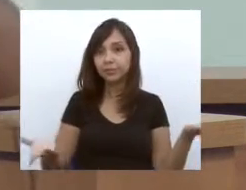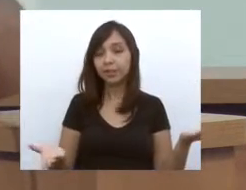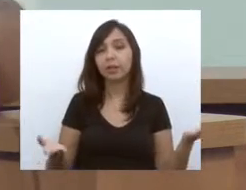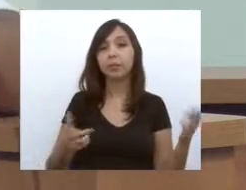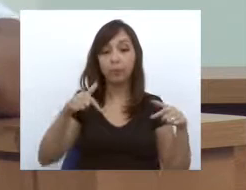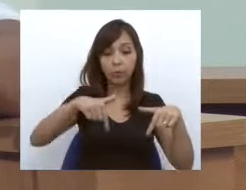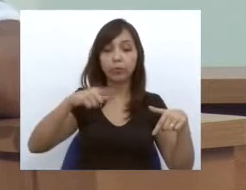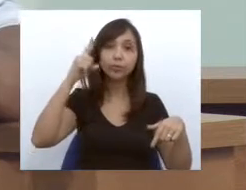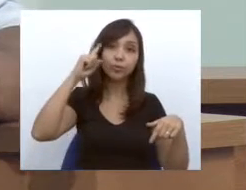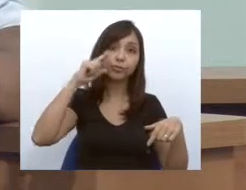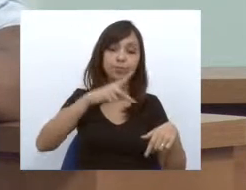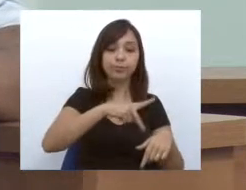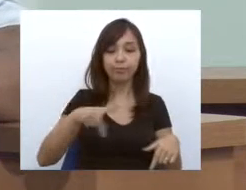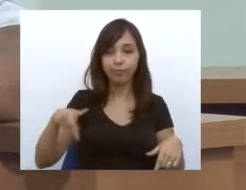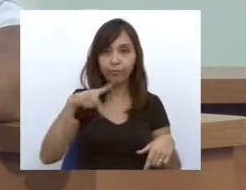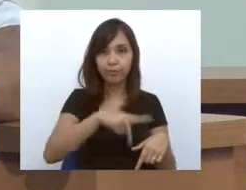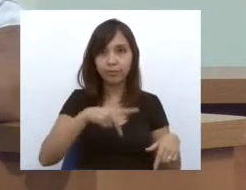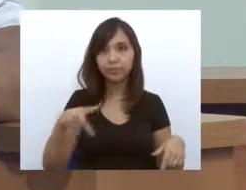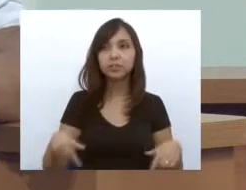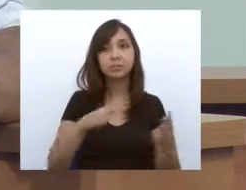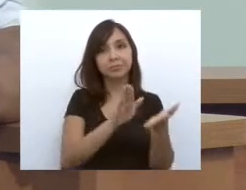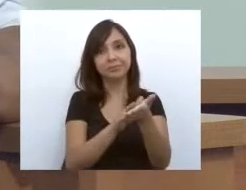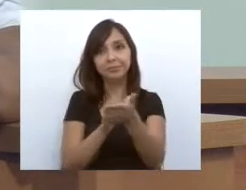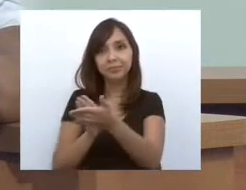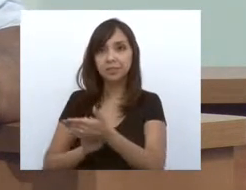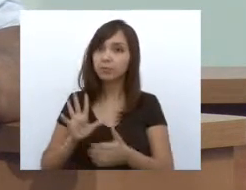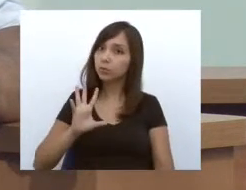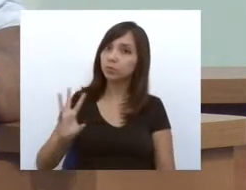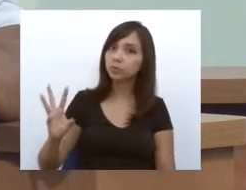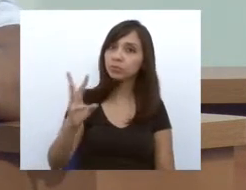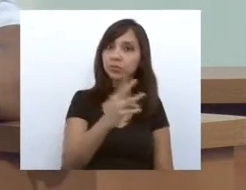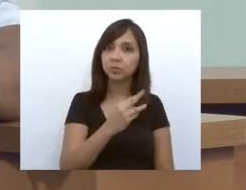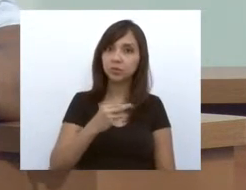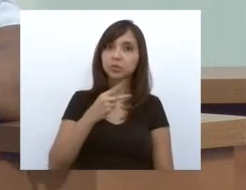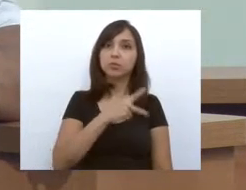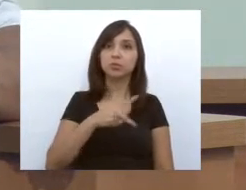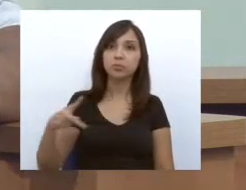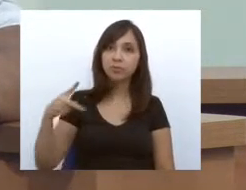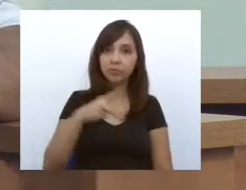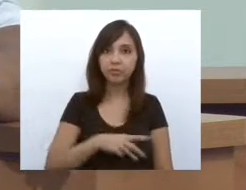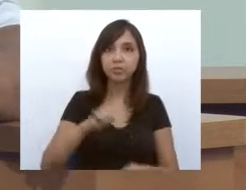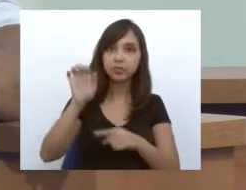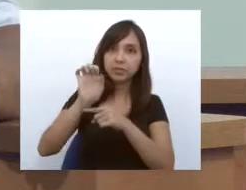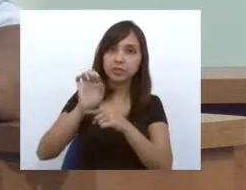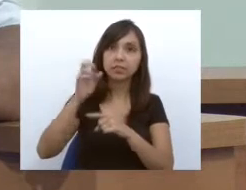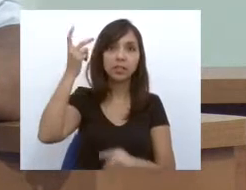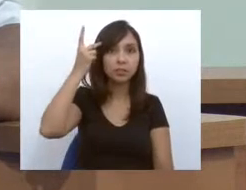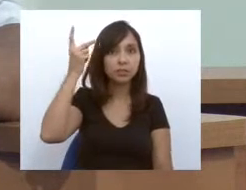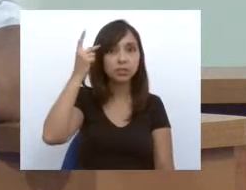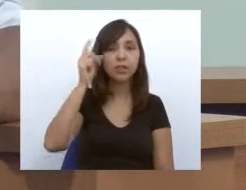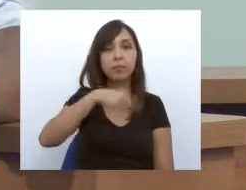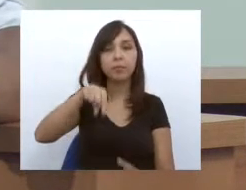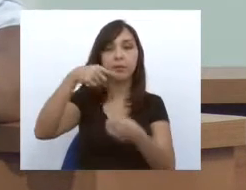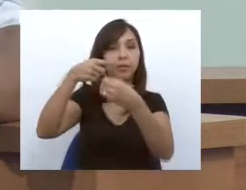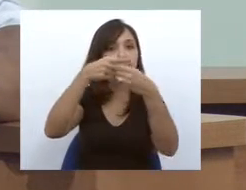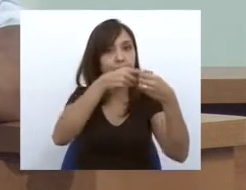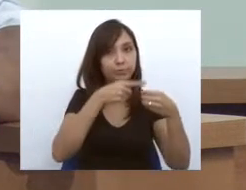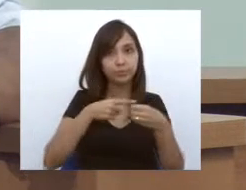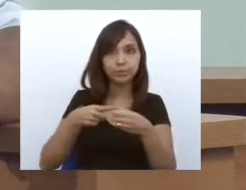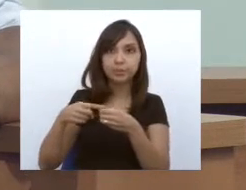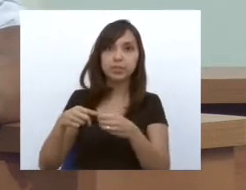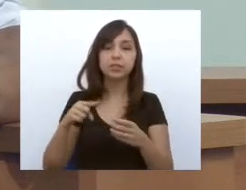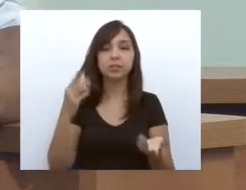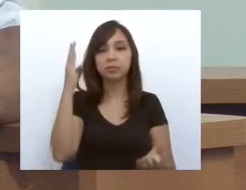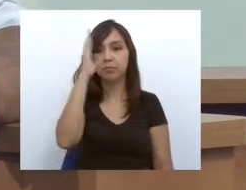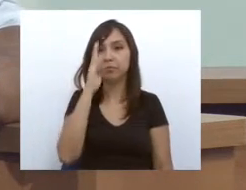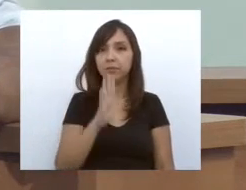dos professores, eu parabenizo todos os professores do Estado de São Paulo, os professores do município, os professores do